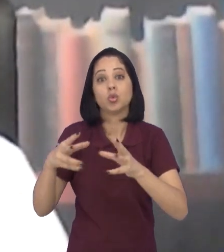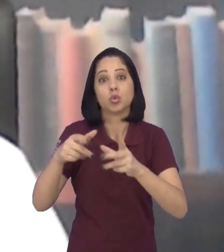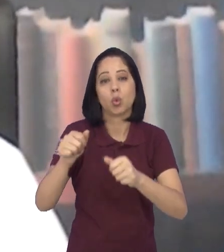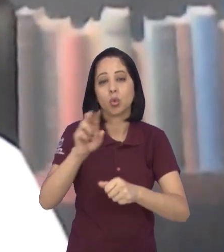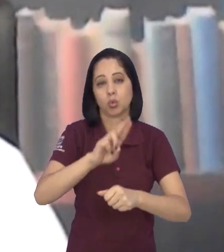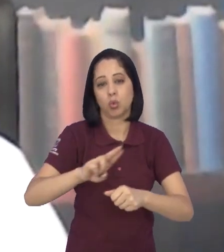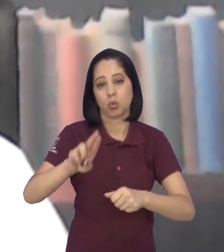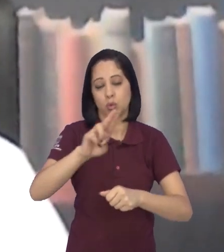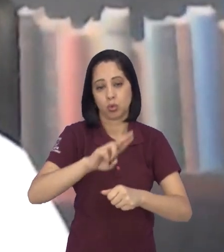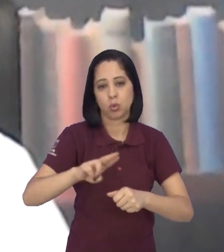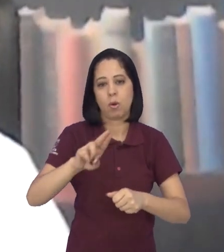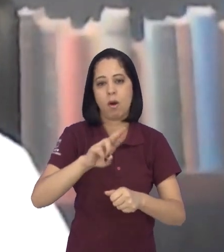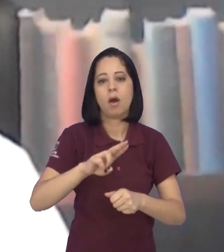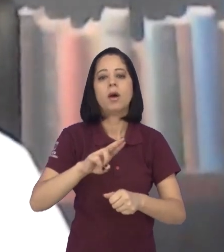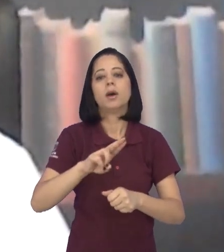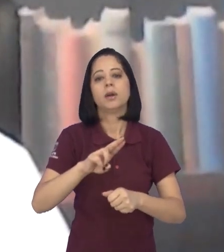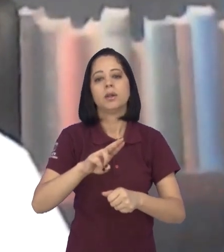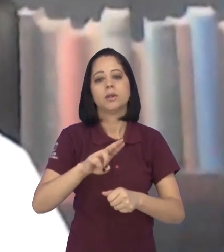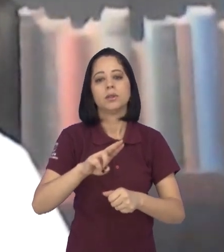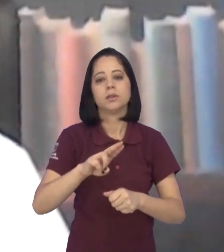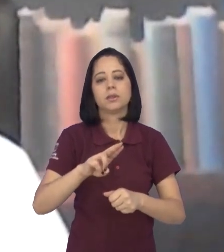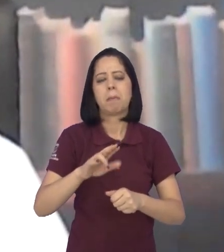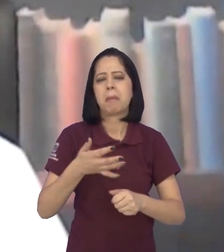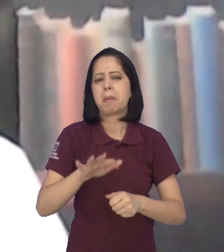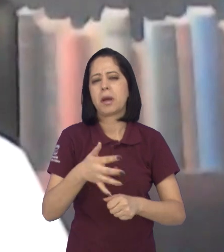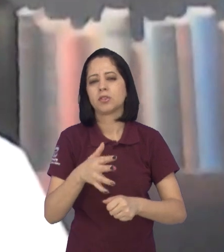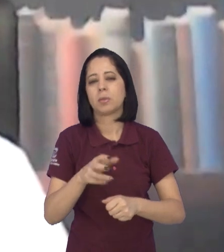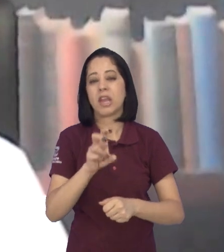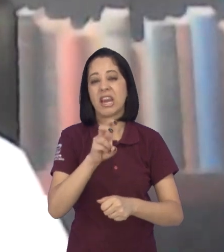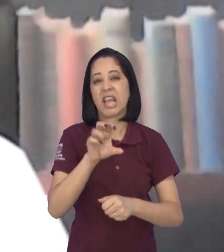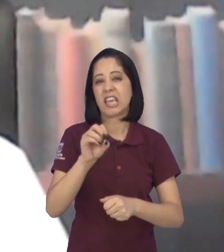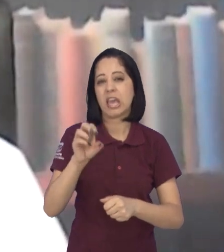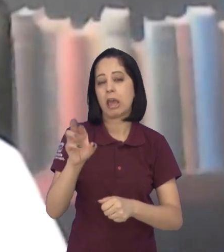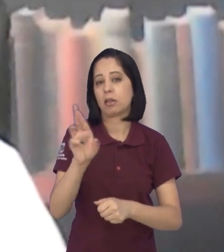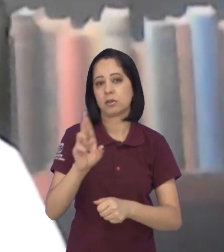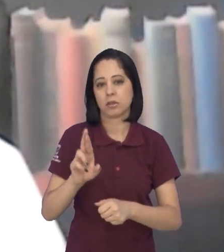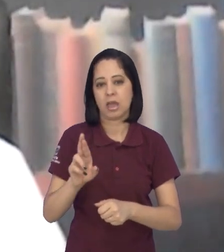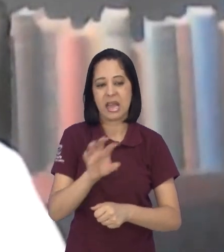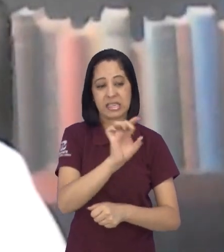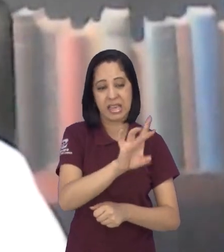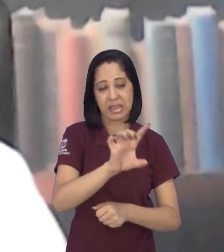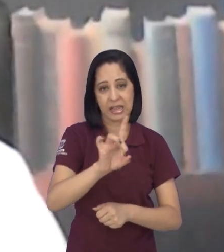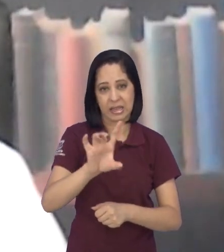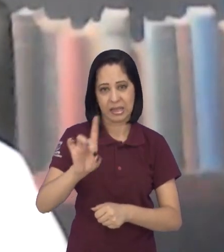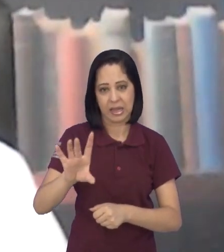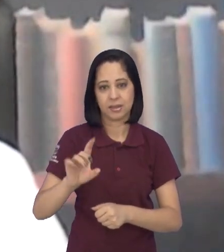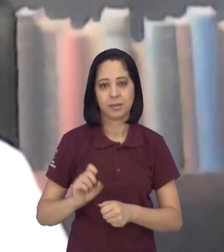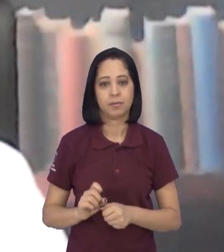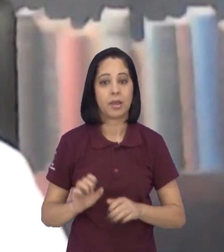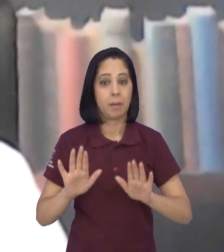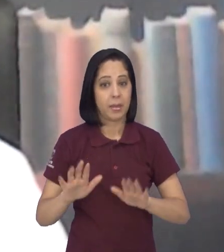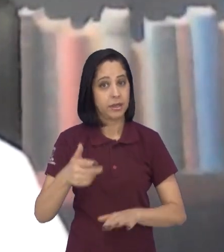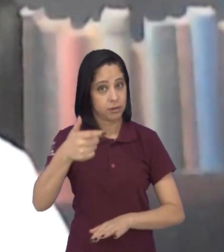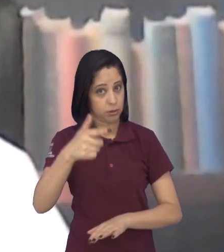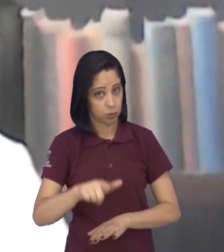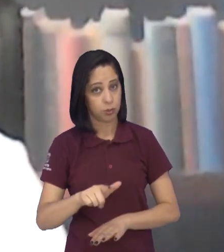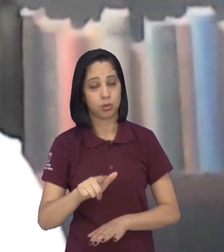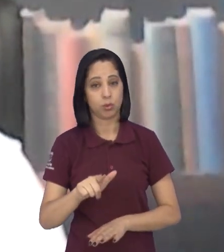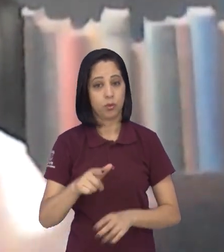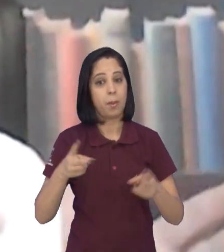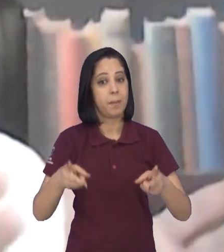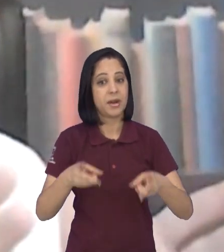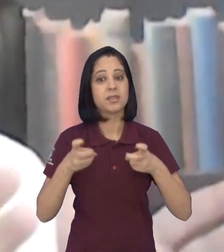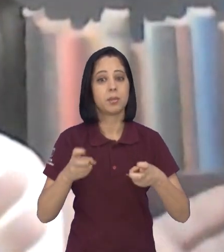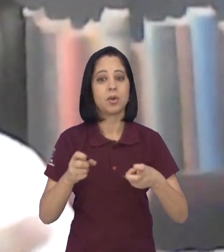ali citados na ação, daria aproximadamente R$500 por cada usuário. Então, mais uma vez verificamos aqui